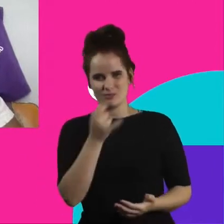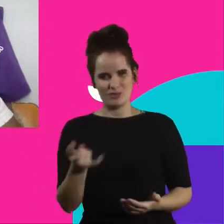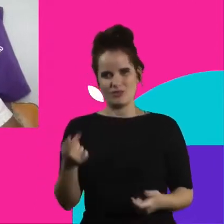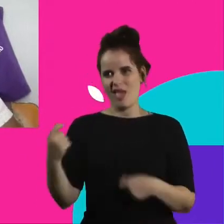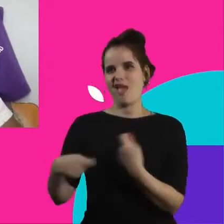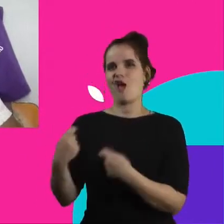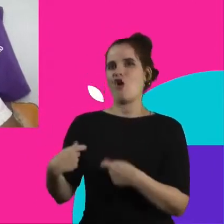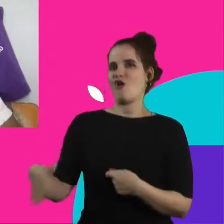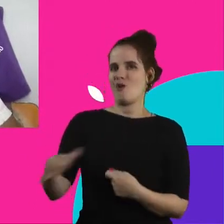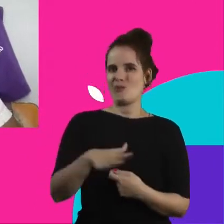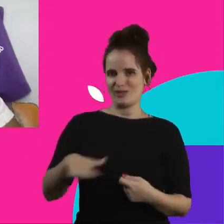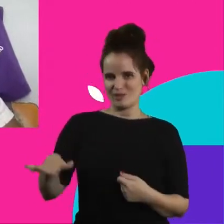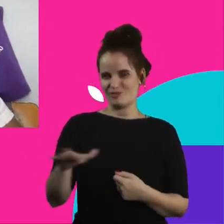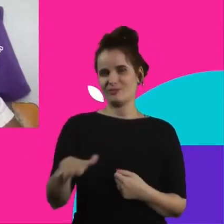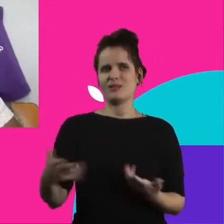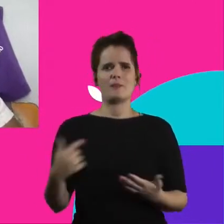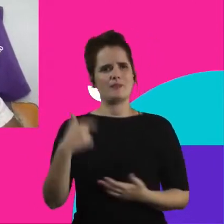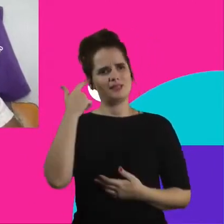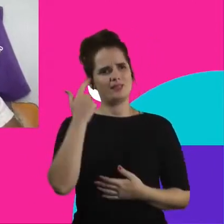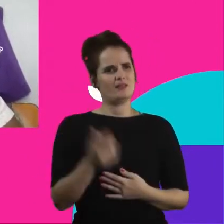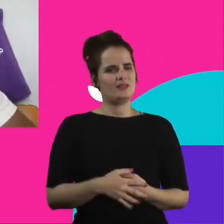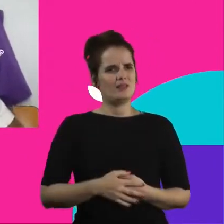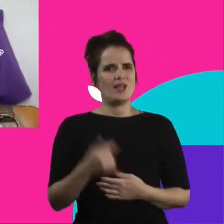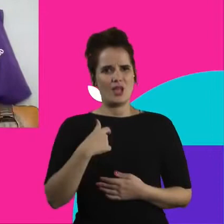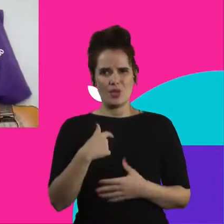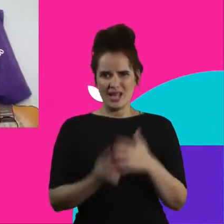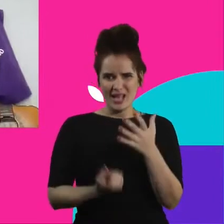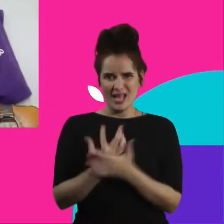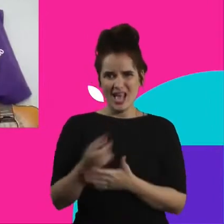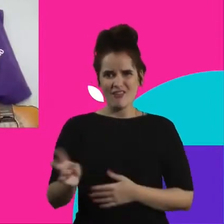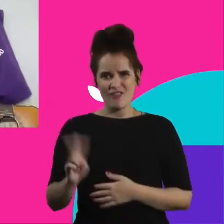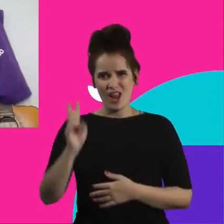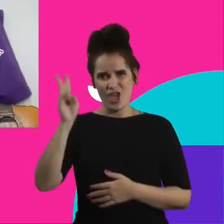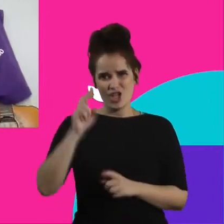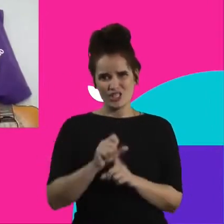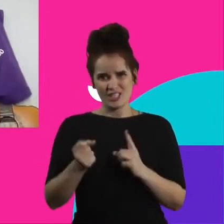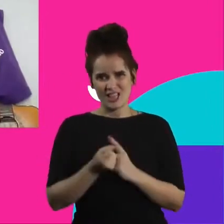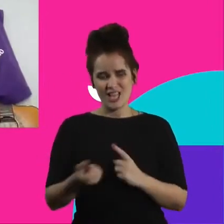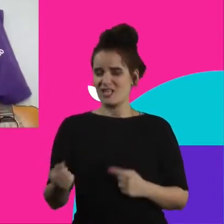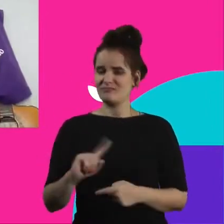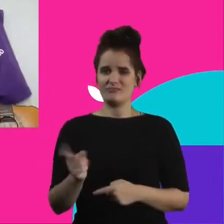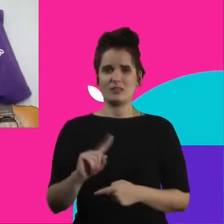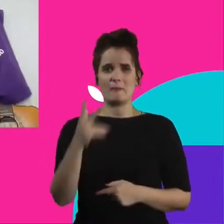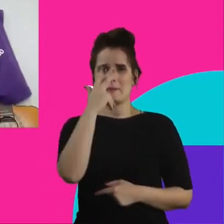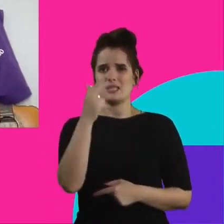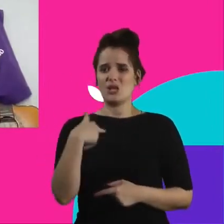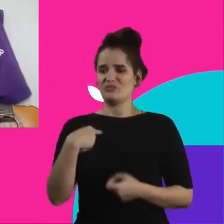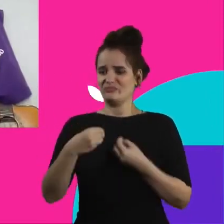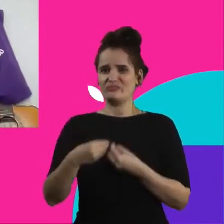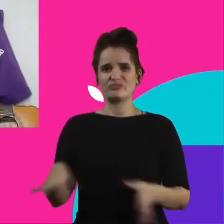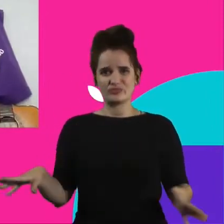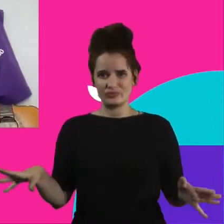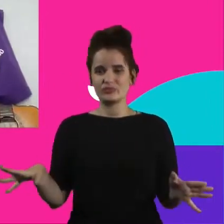econômico, né? E você fala, puxa, mas assim você não está criando mais valor para a sociedade, né? Você está destruindo o valor. Então,